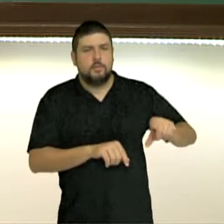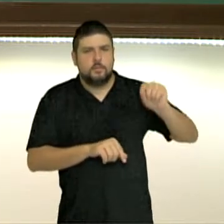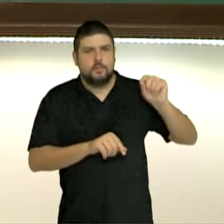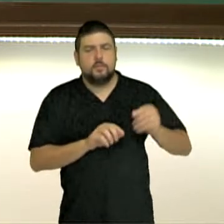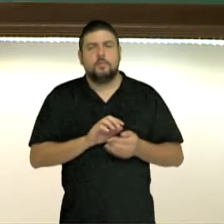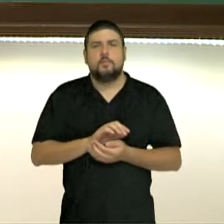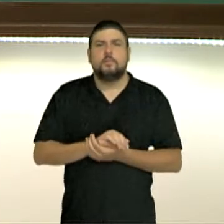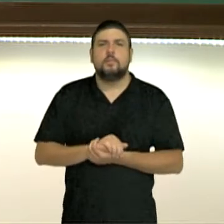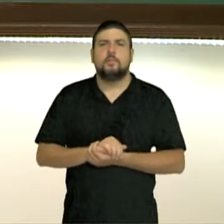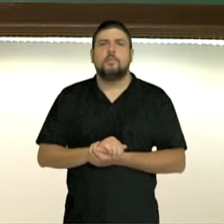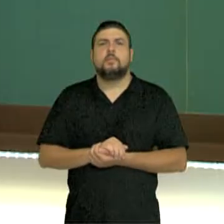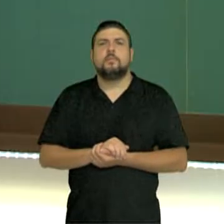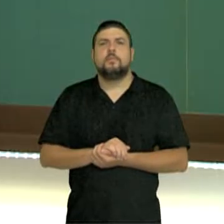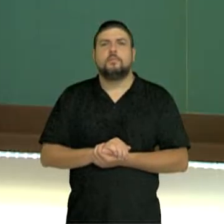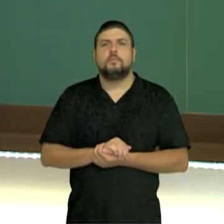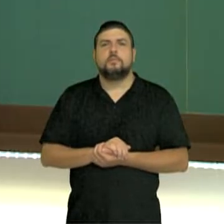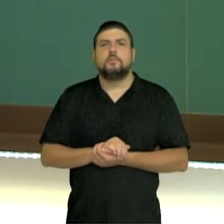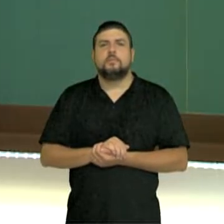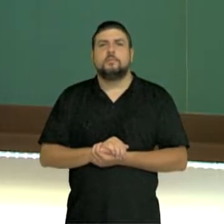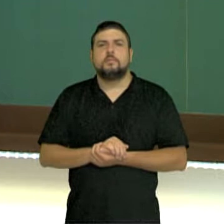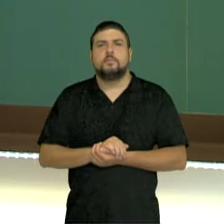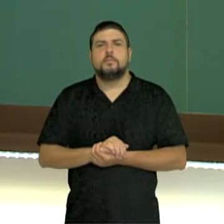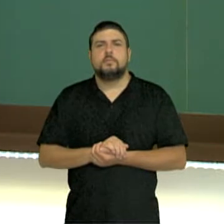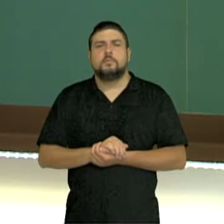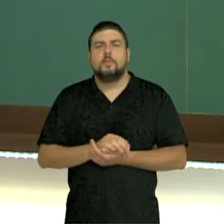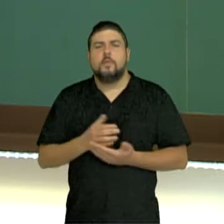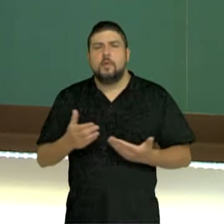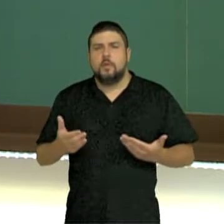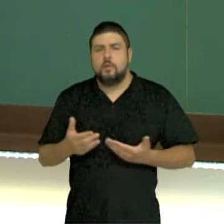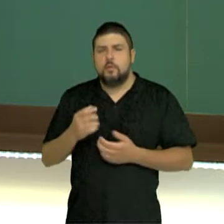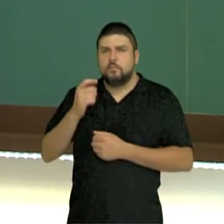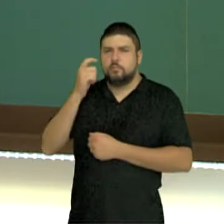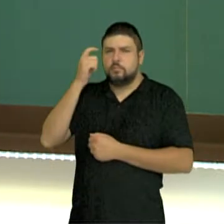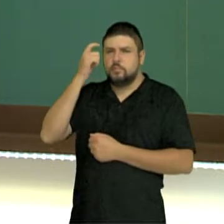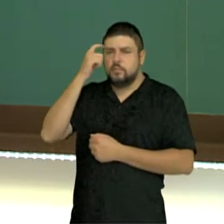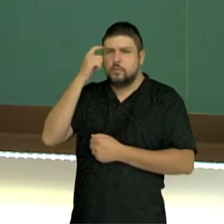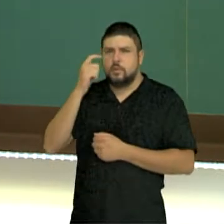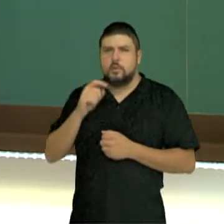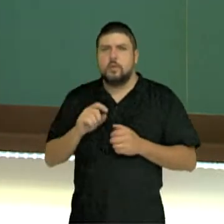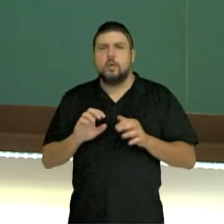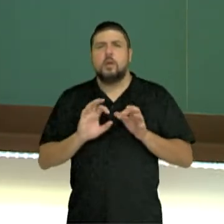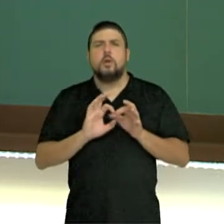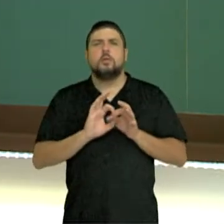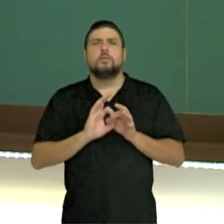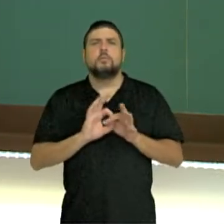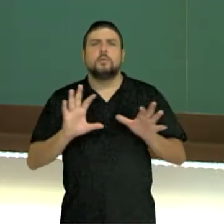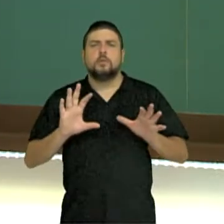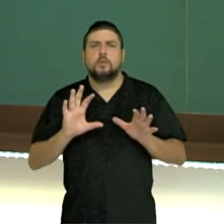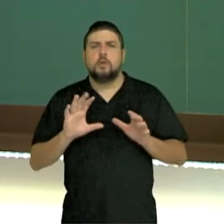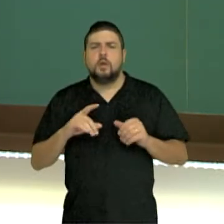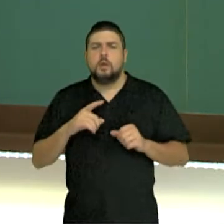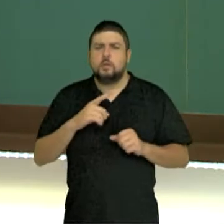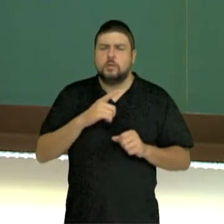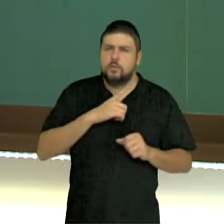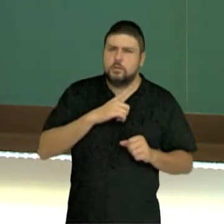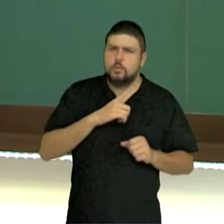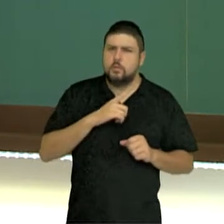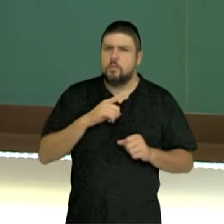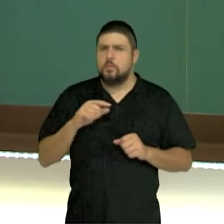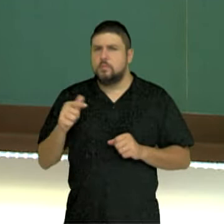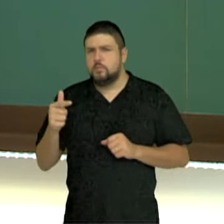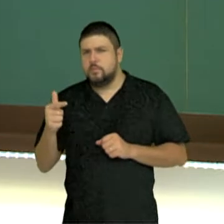Então, já de início, vamos pensar então sobre a liberdade. Existe ou não existe